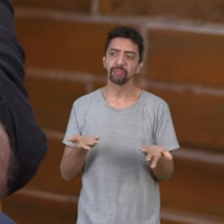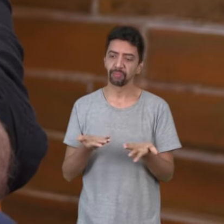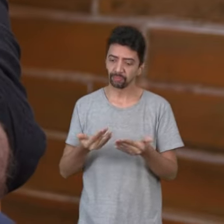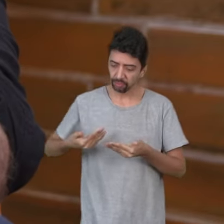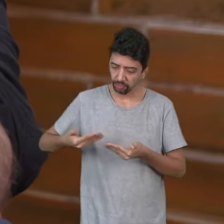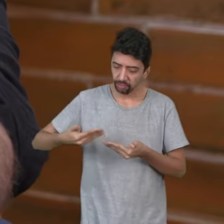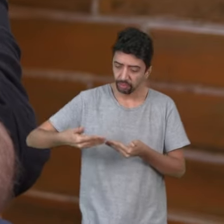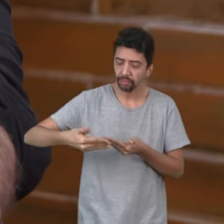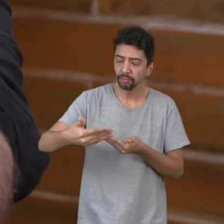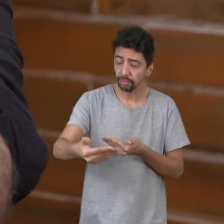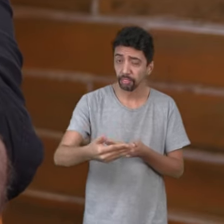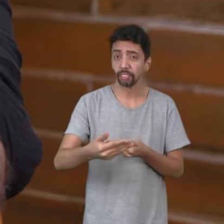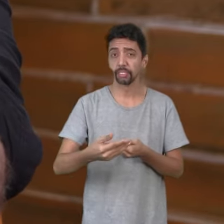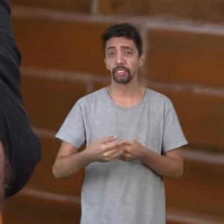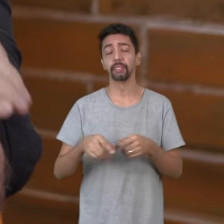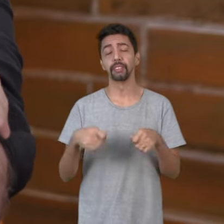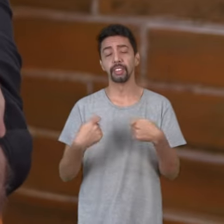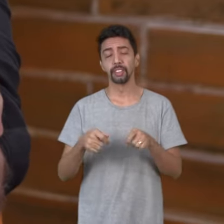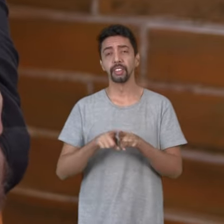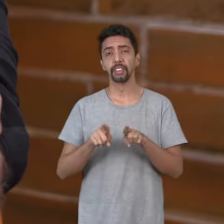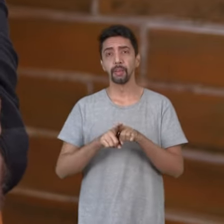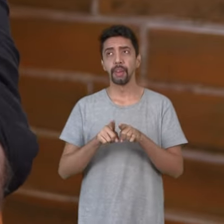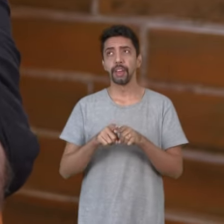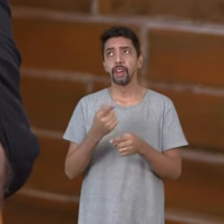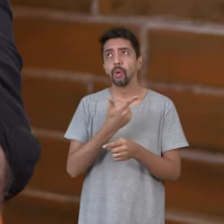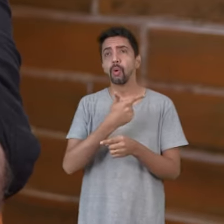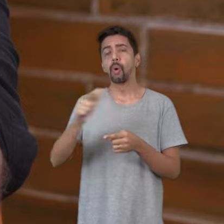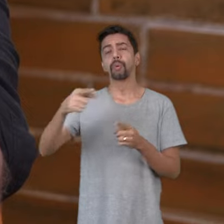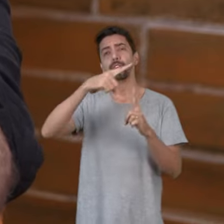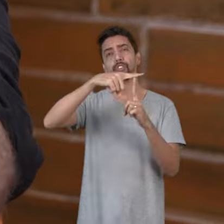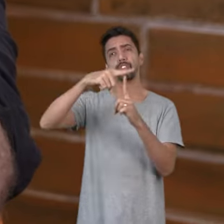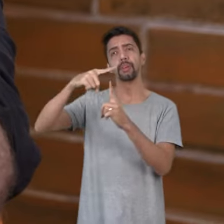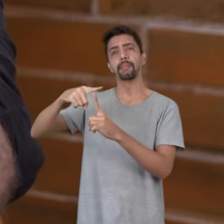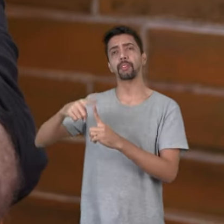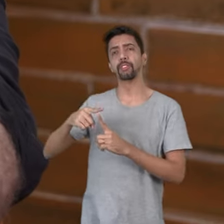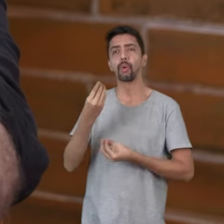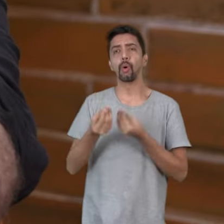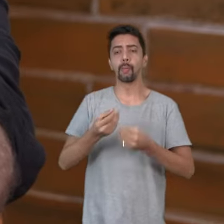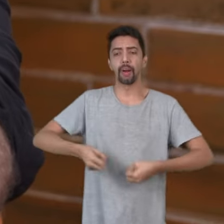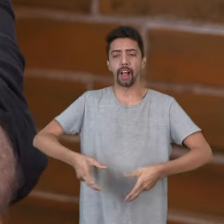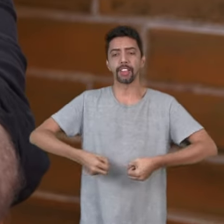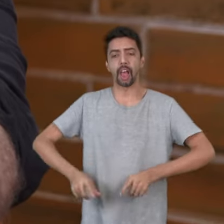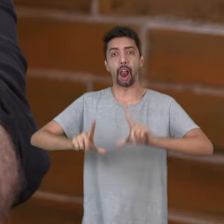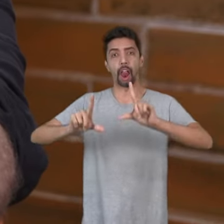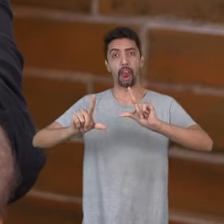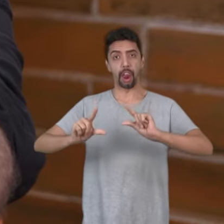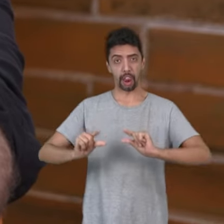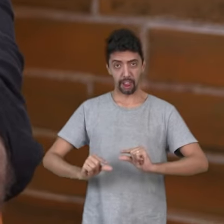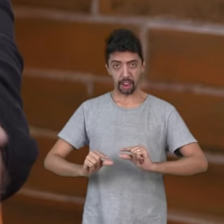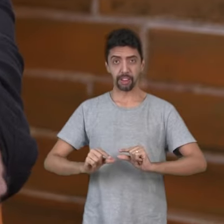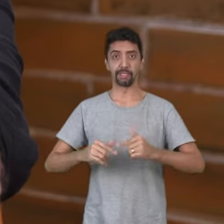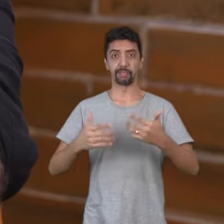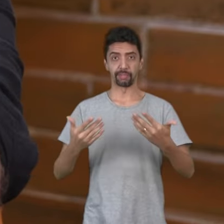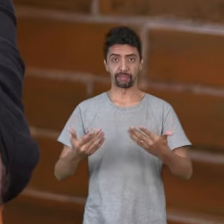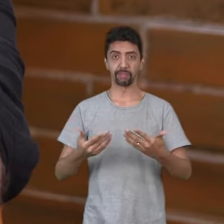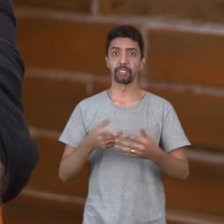aqui discorrendo nos próximos temas outros tipos de reduções de gastos, onde o